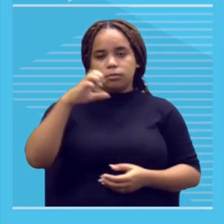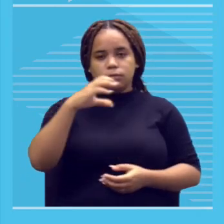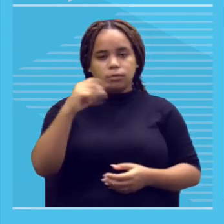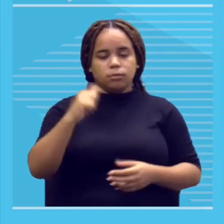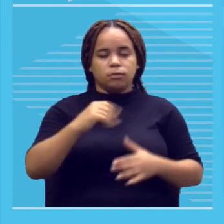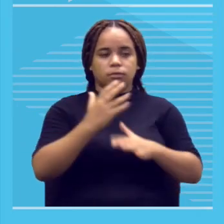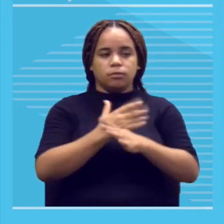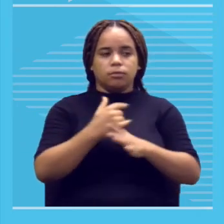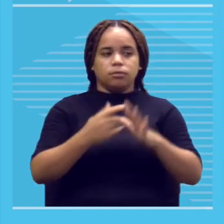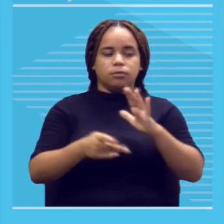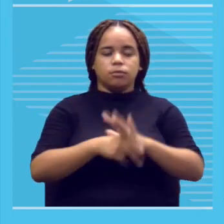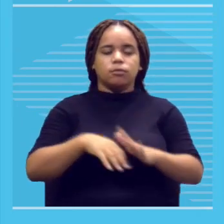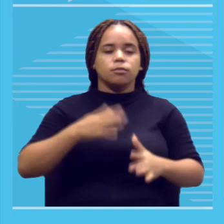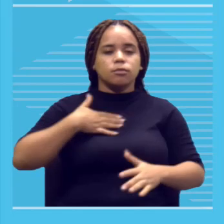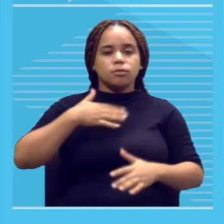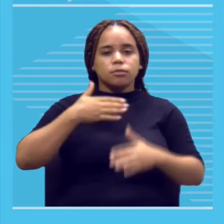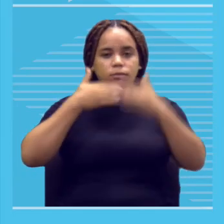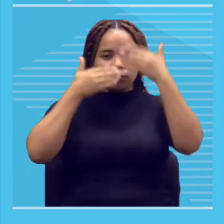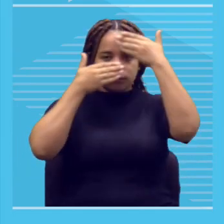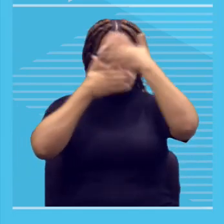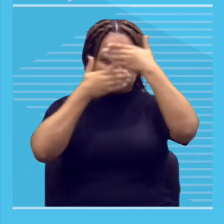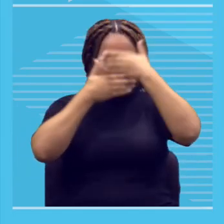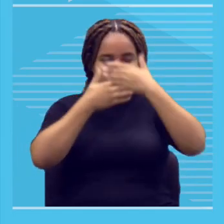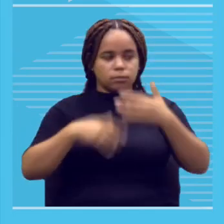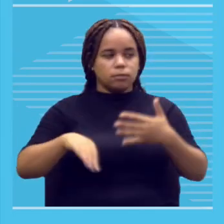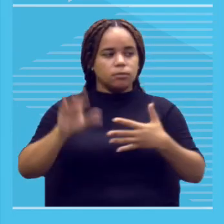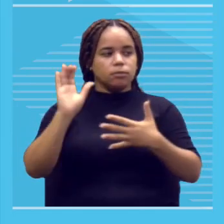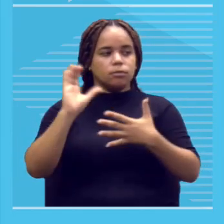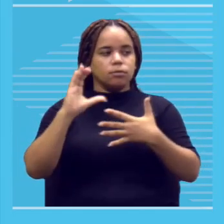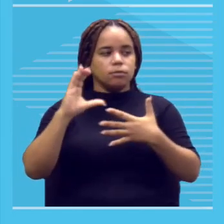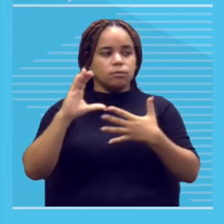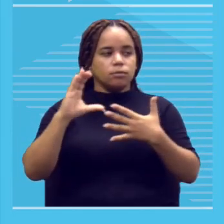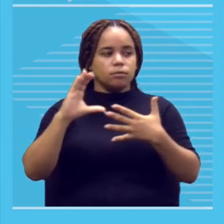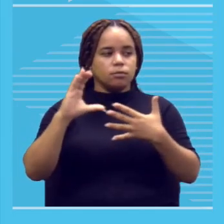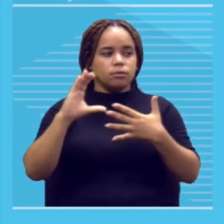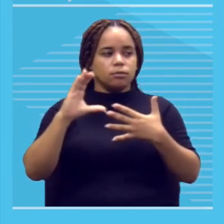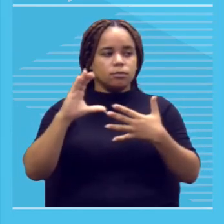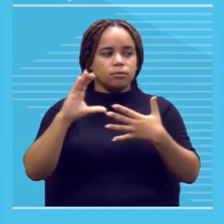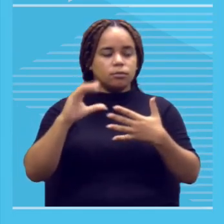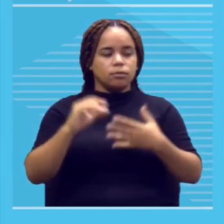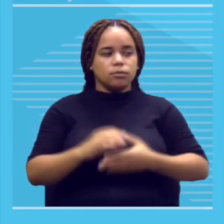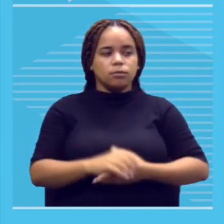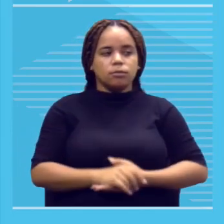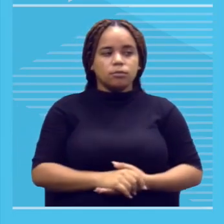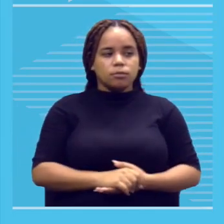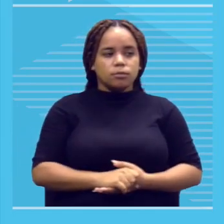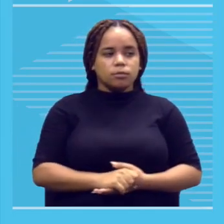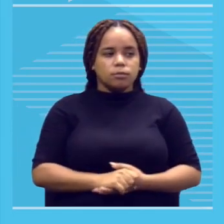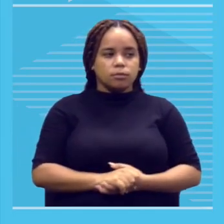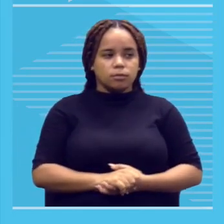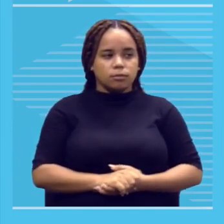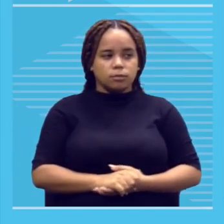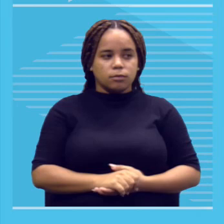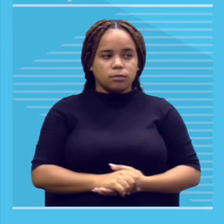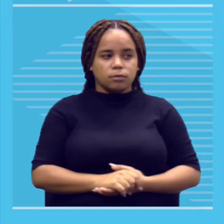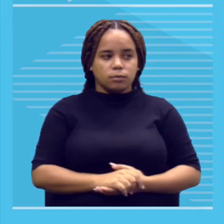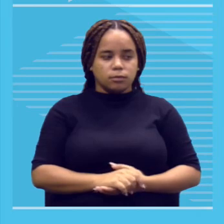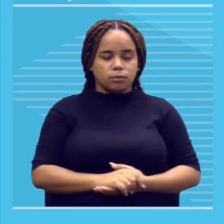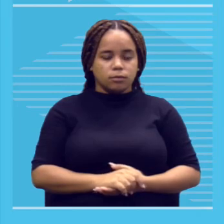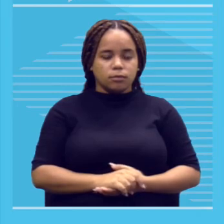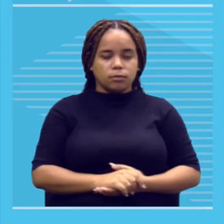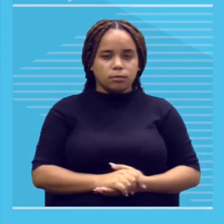dos muçulmanos letra C praticar a caridade e doar cerca de